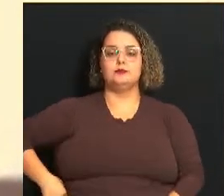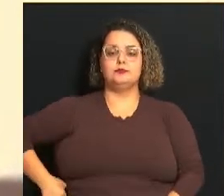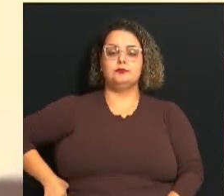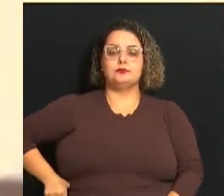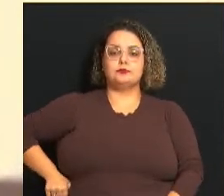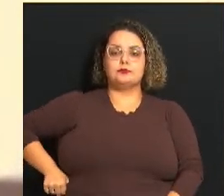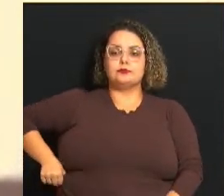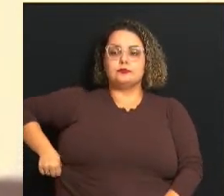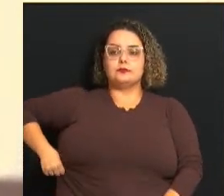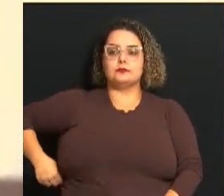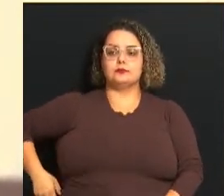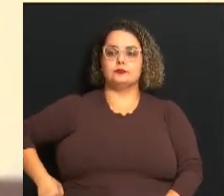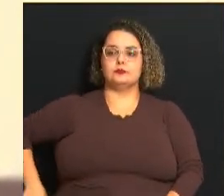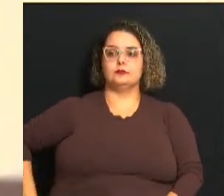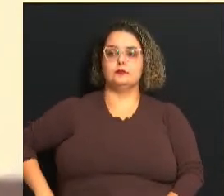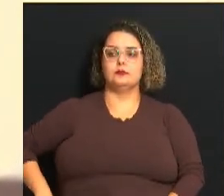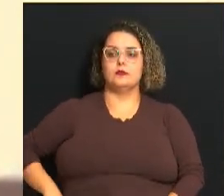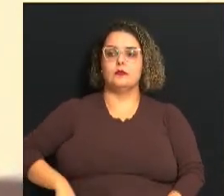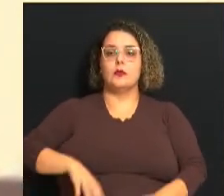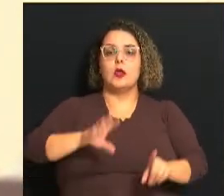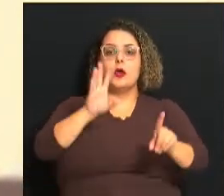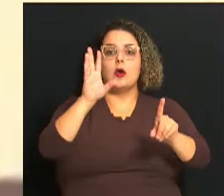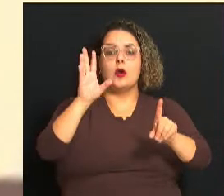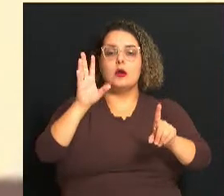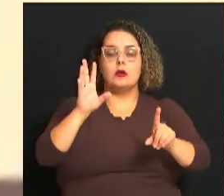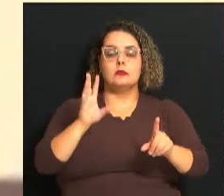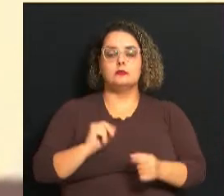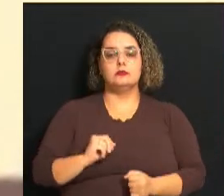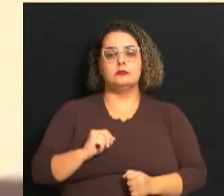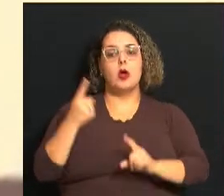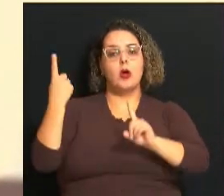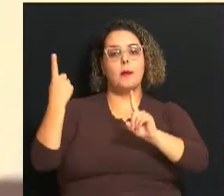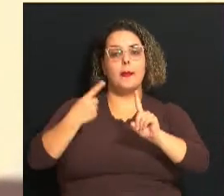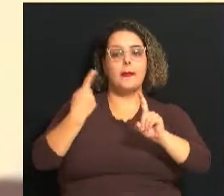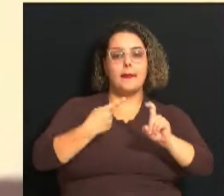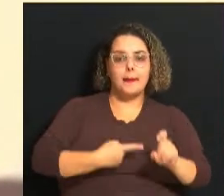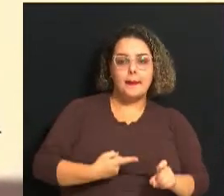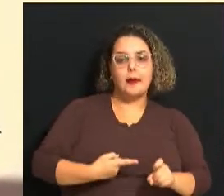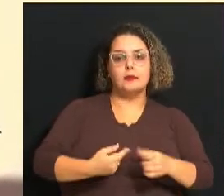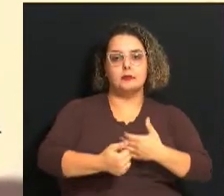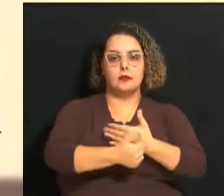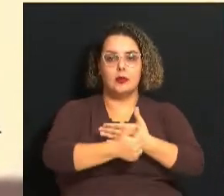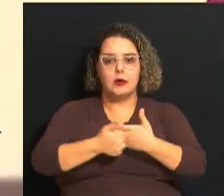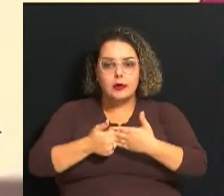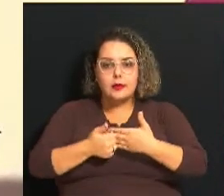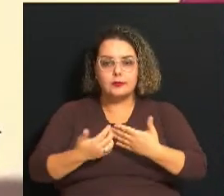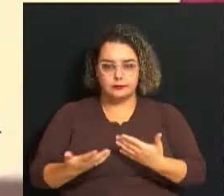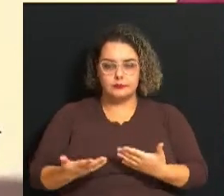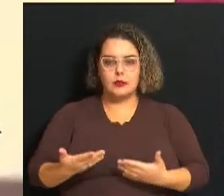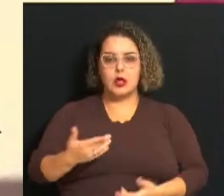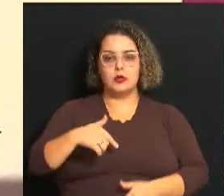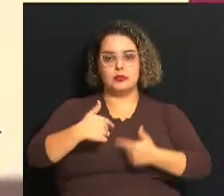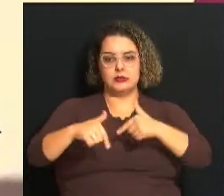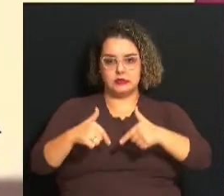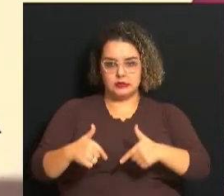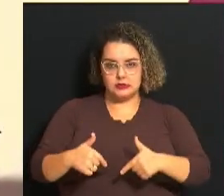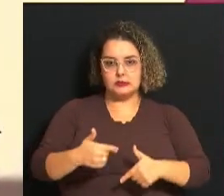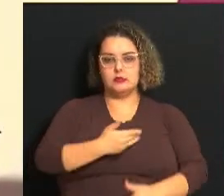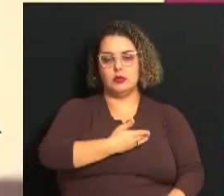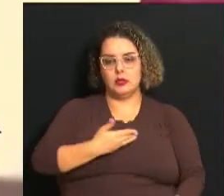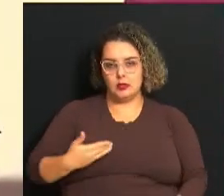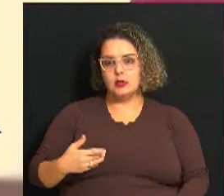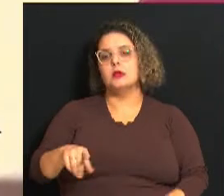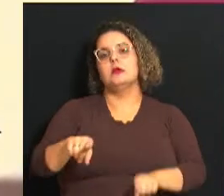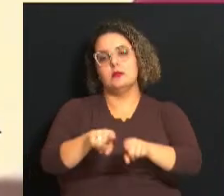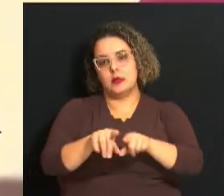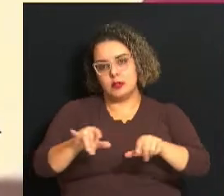o tema sobre o assédio moral para ser não sábios trabalhadores municipais também sofre